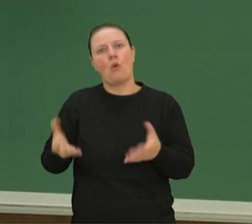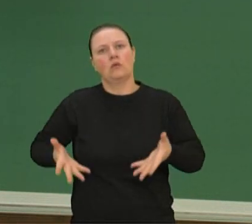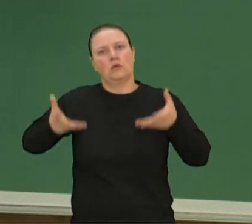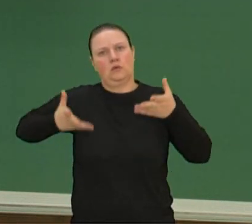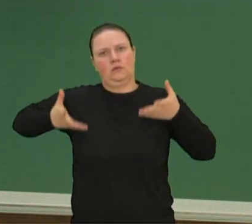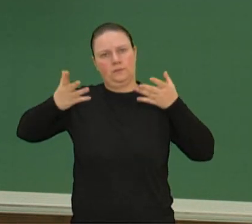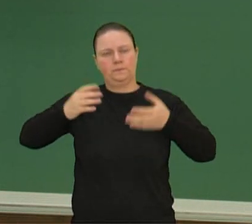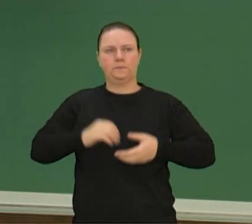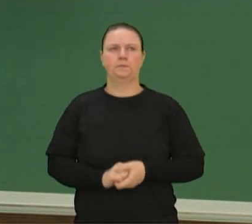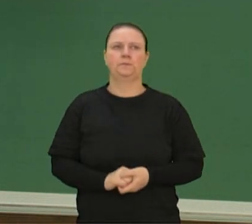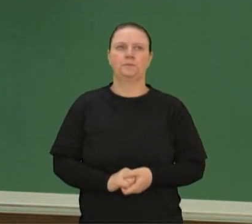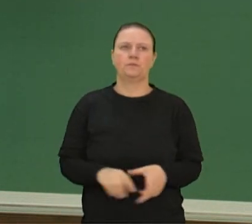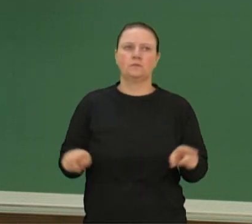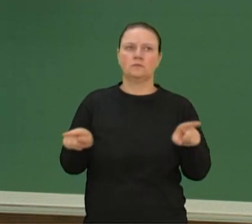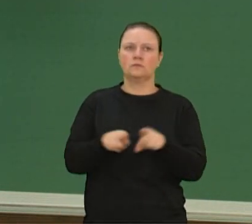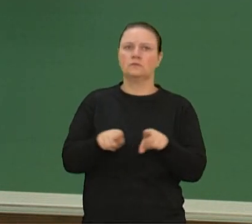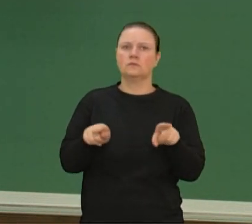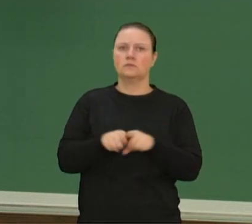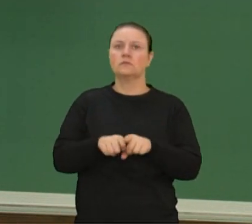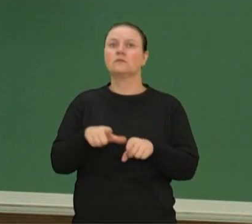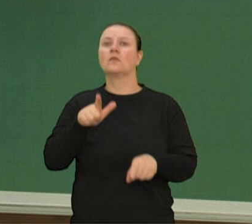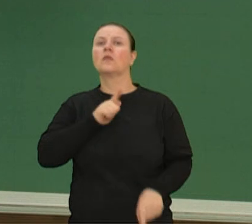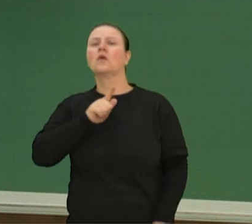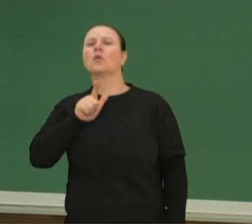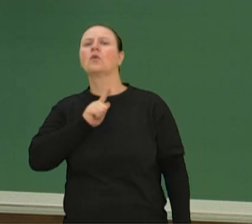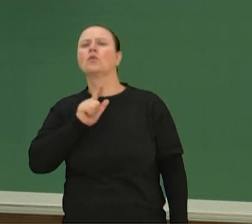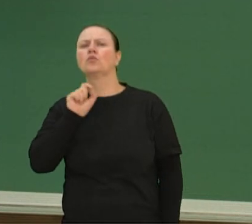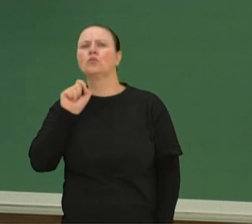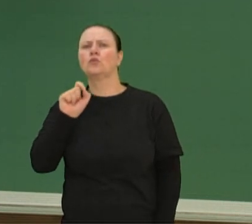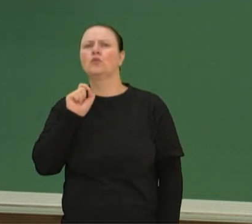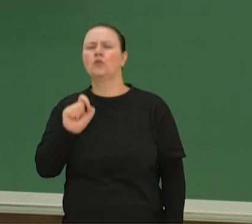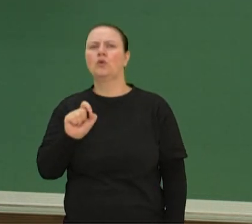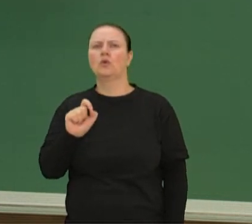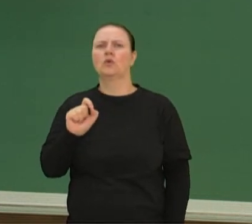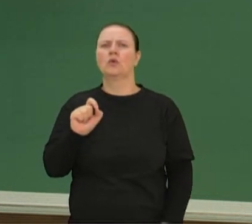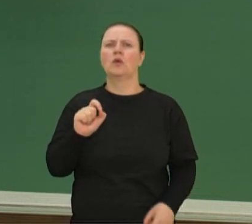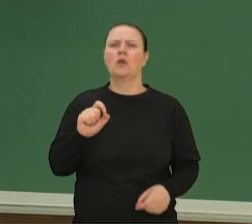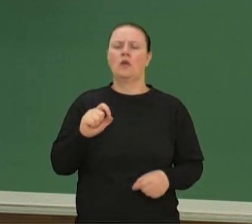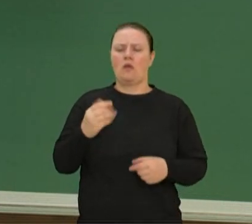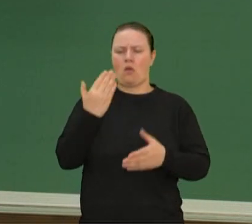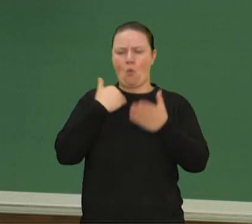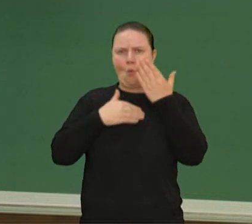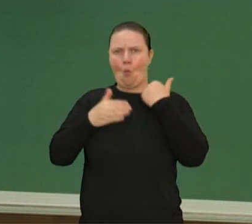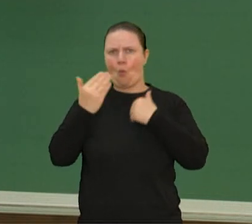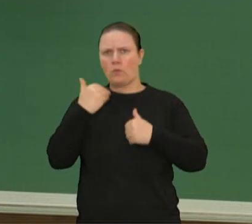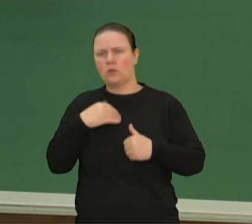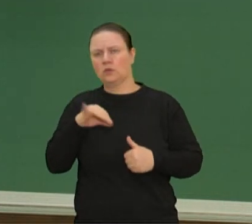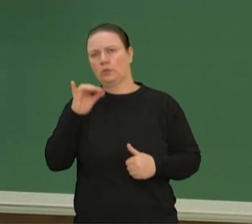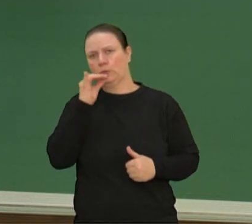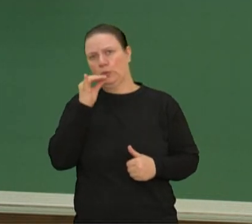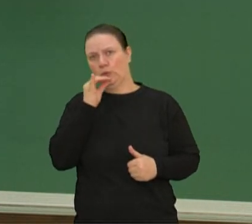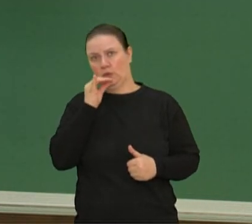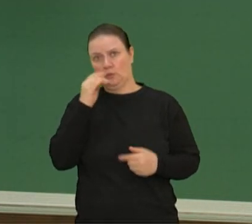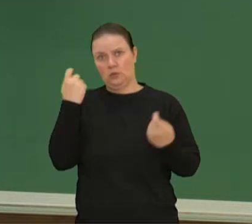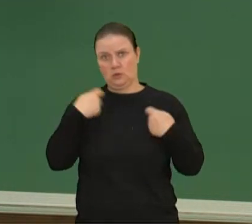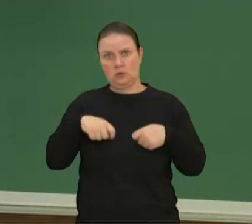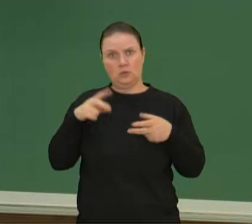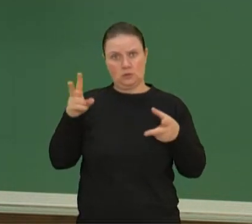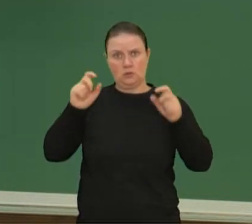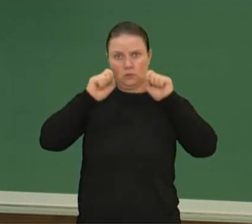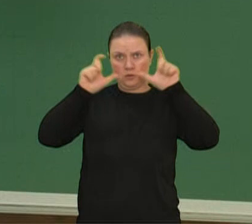energia. Então, será que eu tenho as reservas suficientes para fazer um treino de alta intensidade, por exemplo? Então, isso deve ser